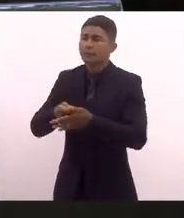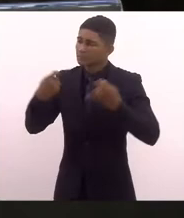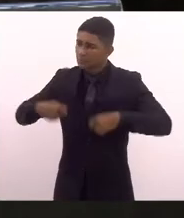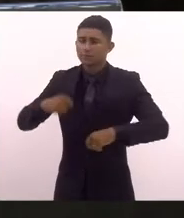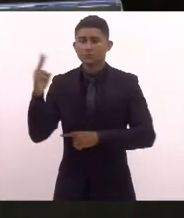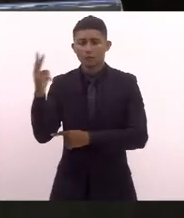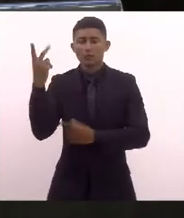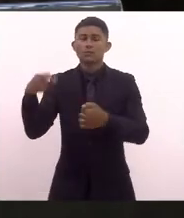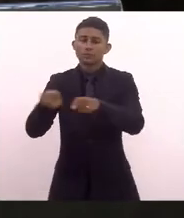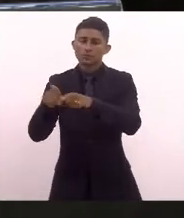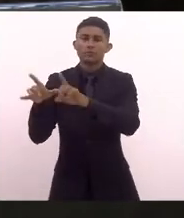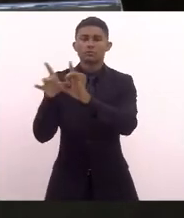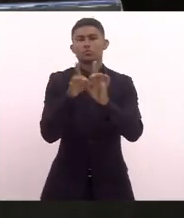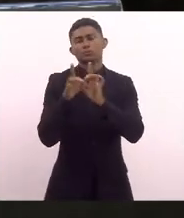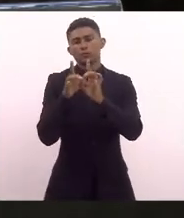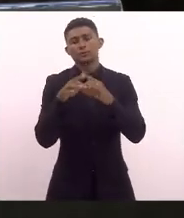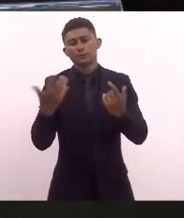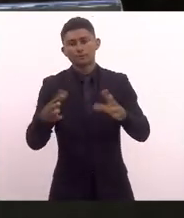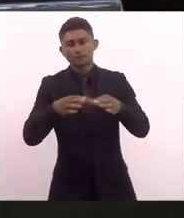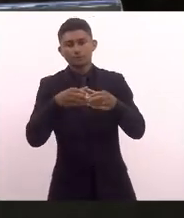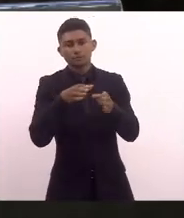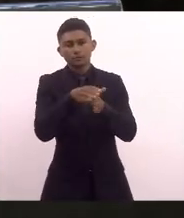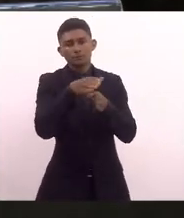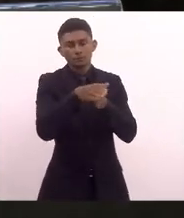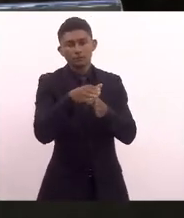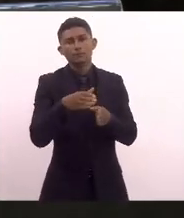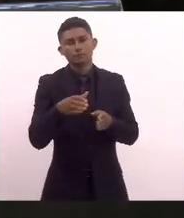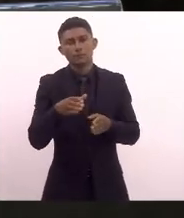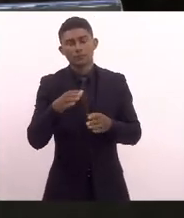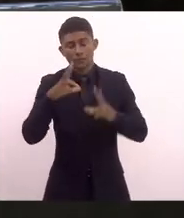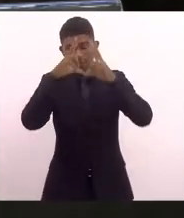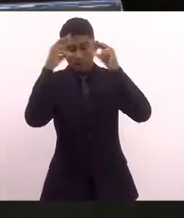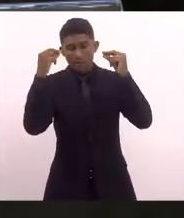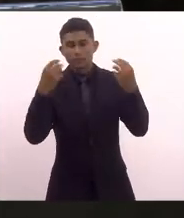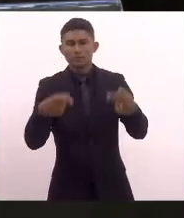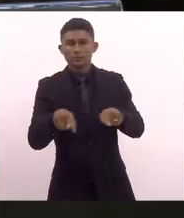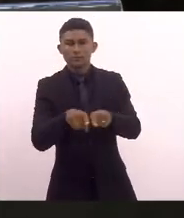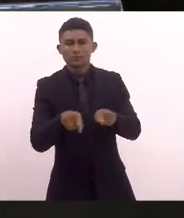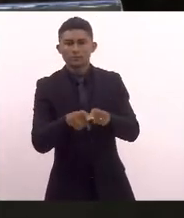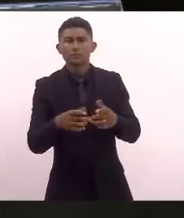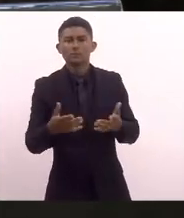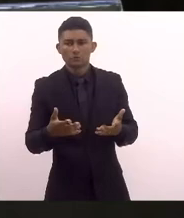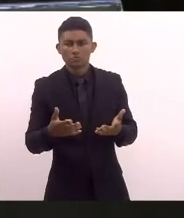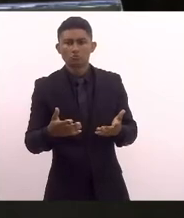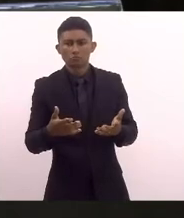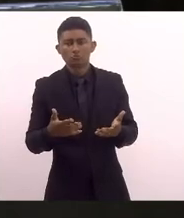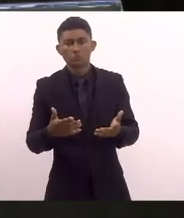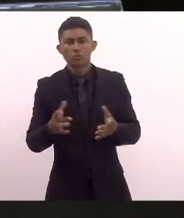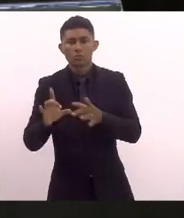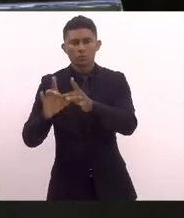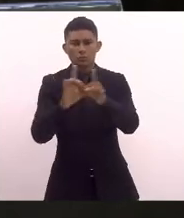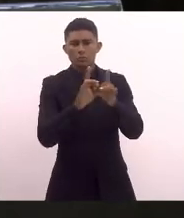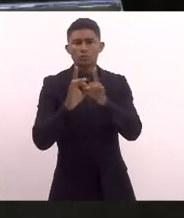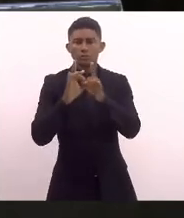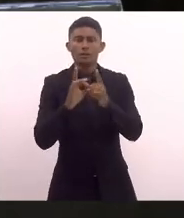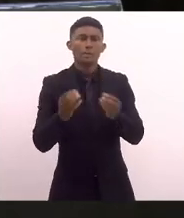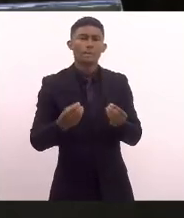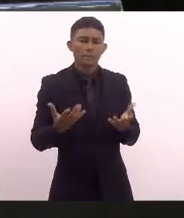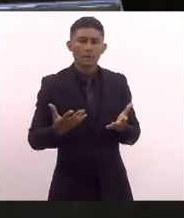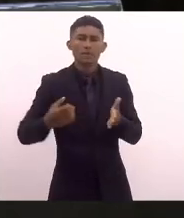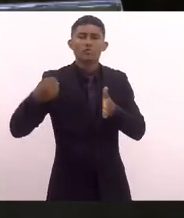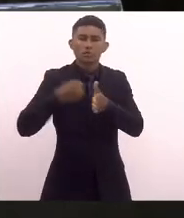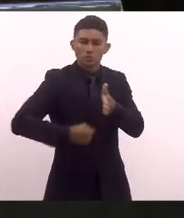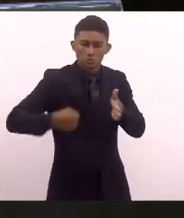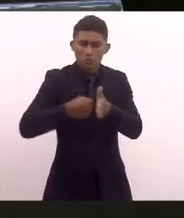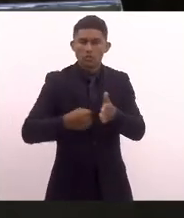a união. Então, o Conselho Federal de Enfermagem, o Conselho Regional de Enfermagem se uniu na luta ao